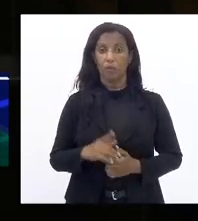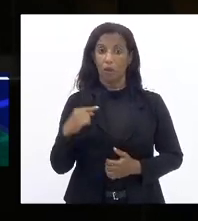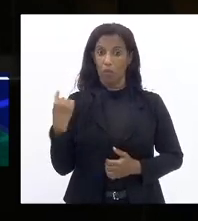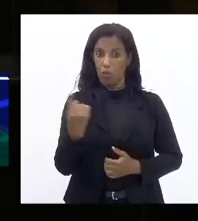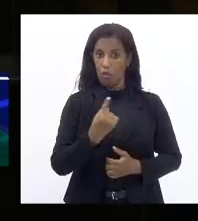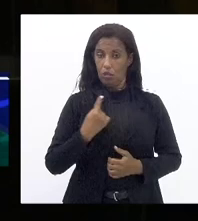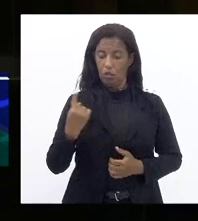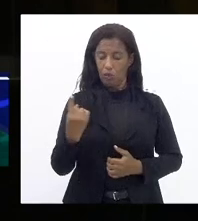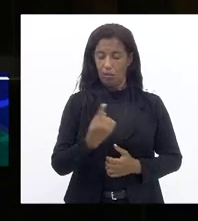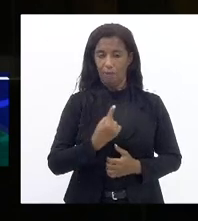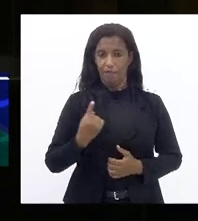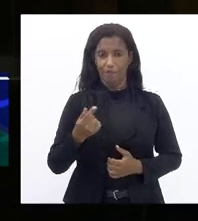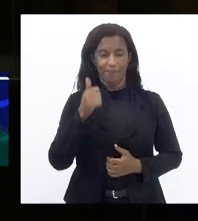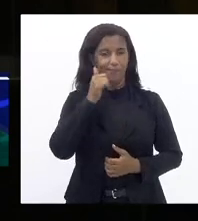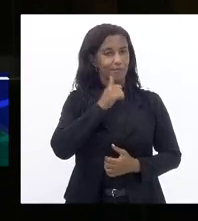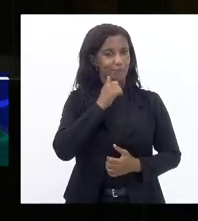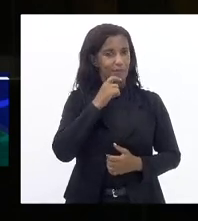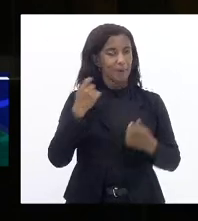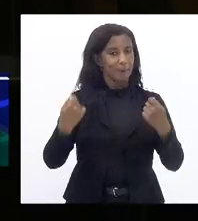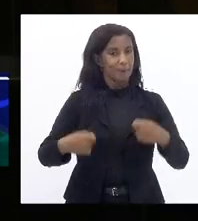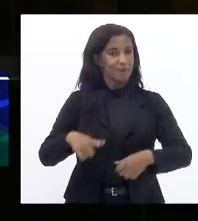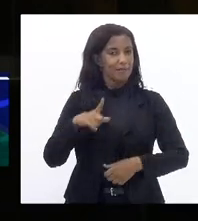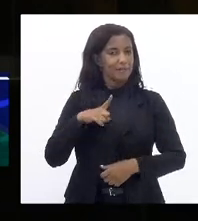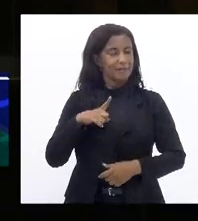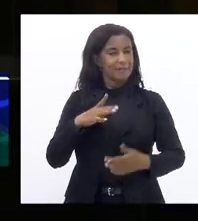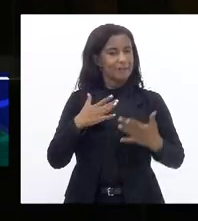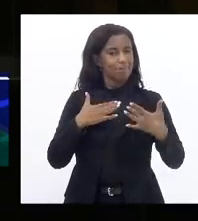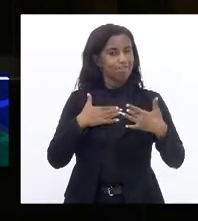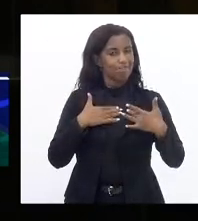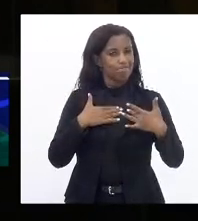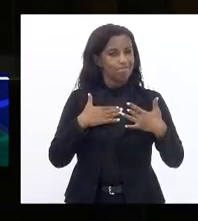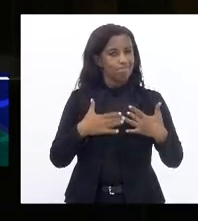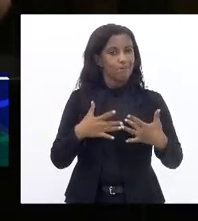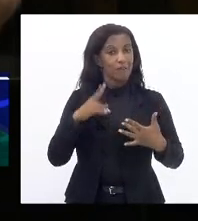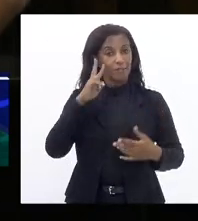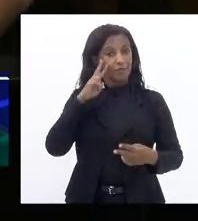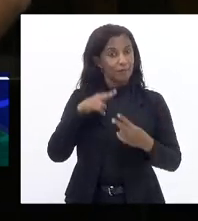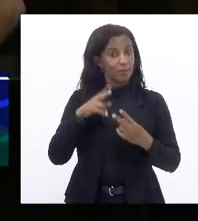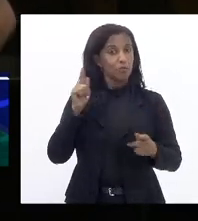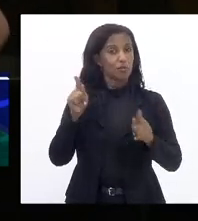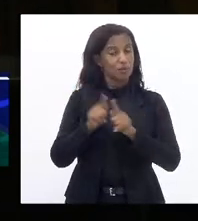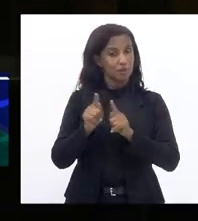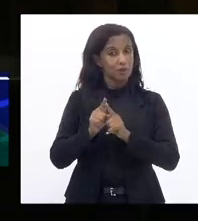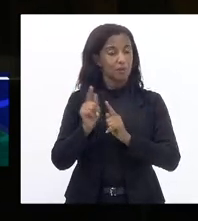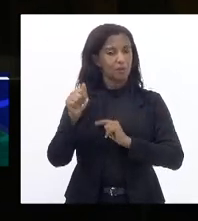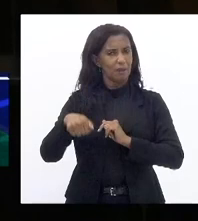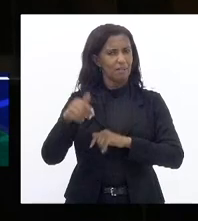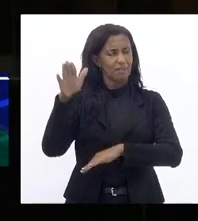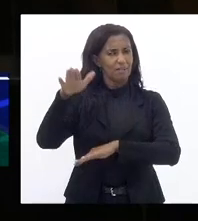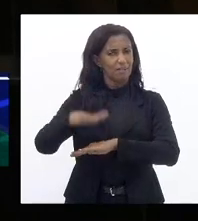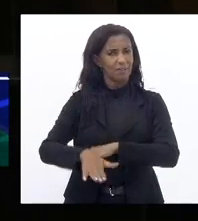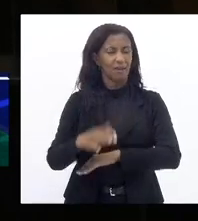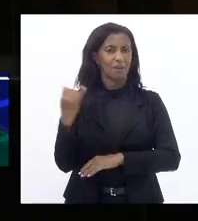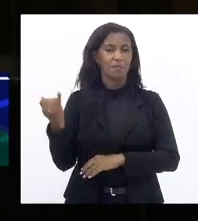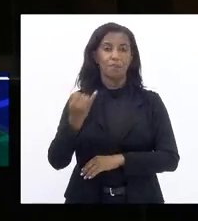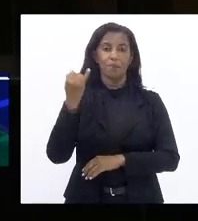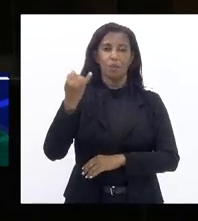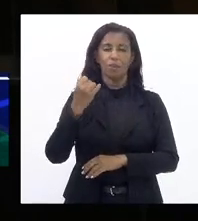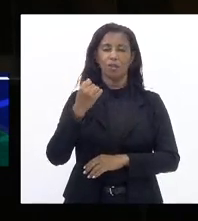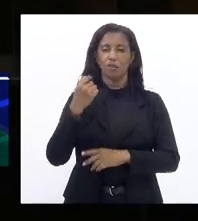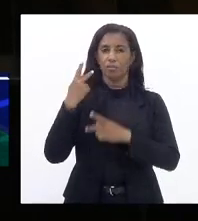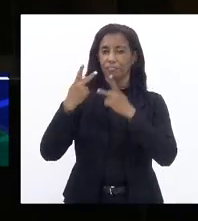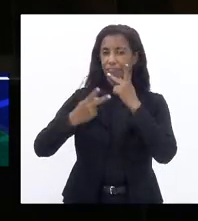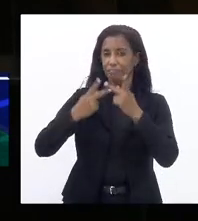nós, não é, nós mulheres temos essa sensibilidade. Vimos também aqui nessa tarde uma importante